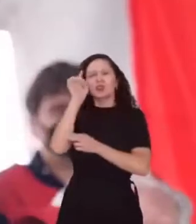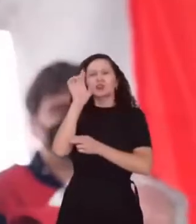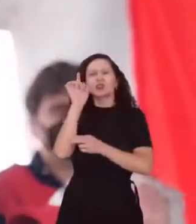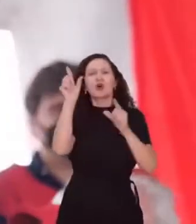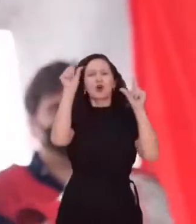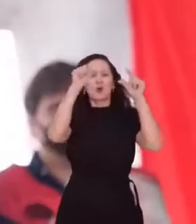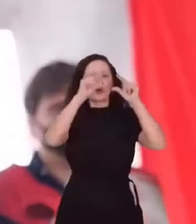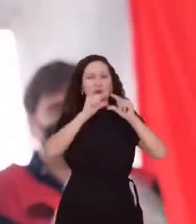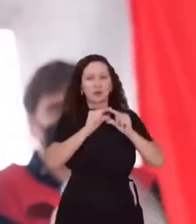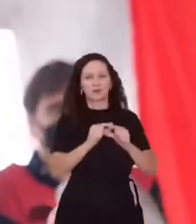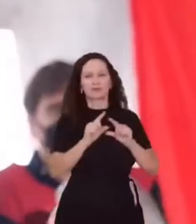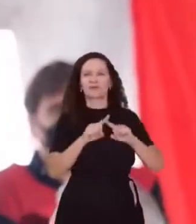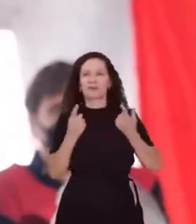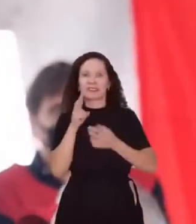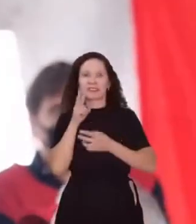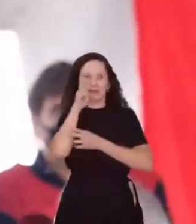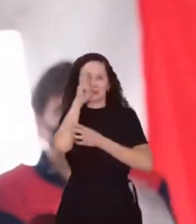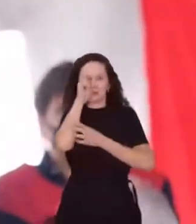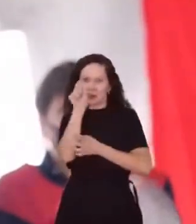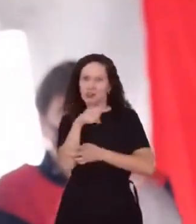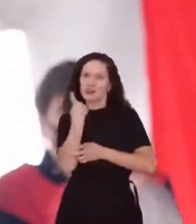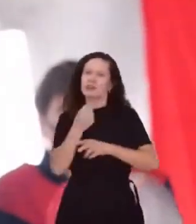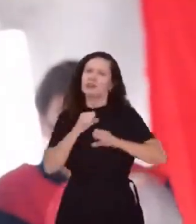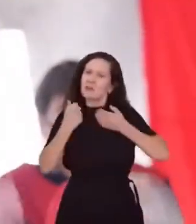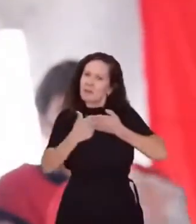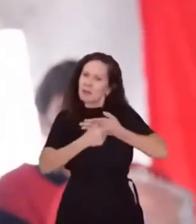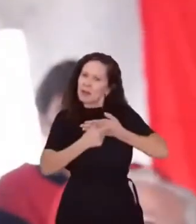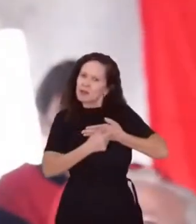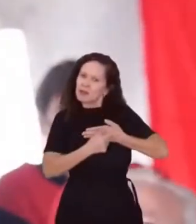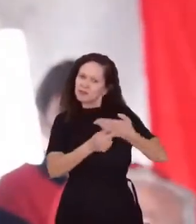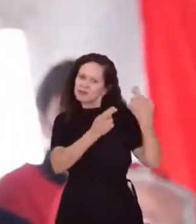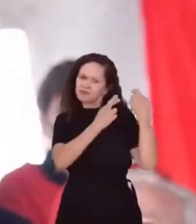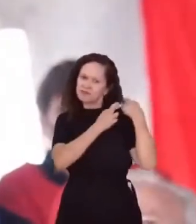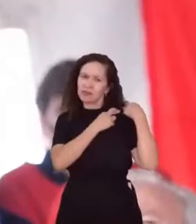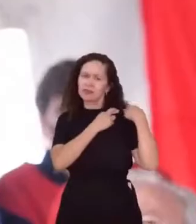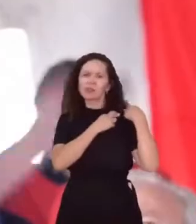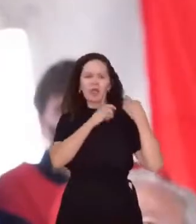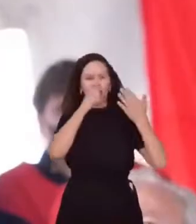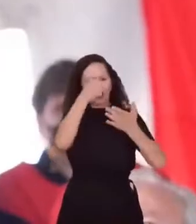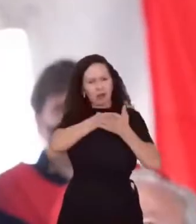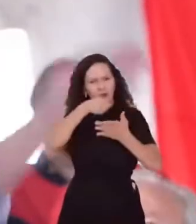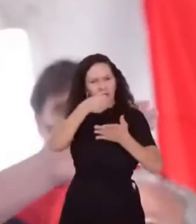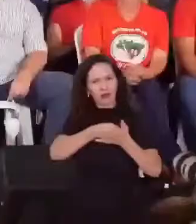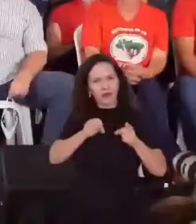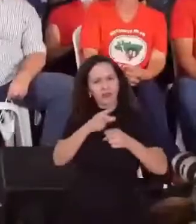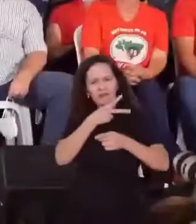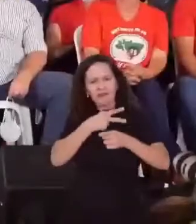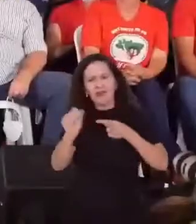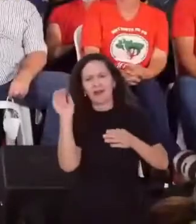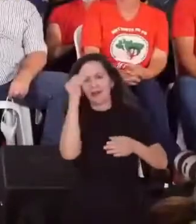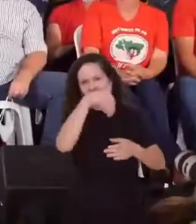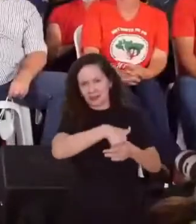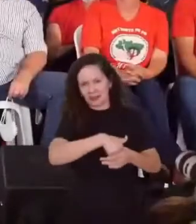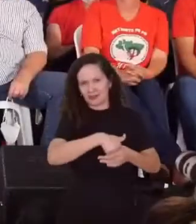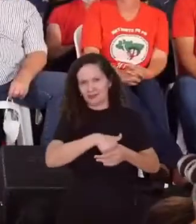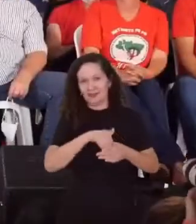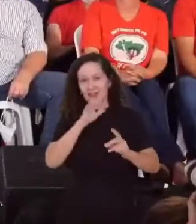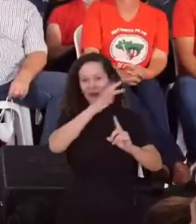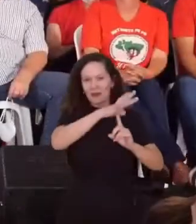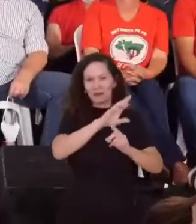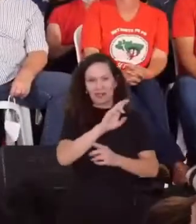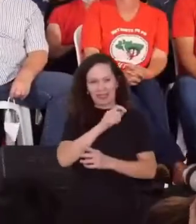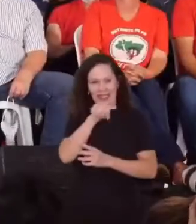e nós temos o dever e a obrigação de fazer essa luta e ganhar essa eleição. No Paraná é Requião e no Brasil é